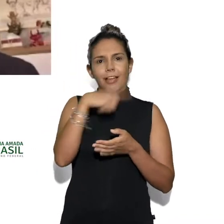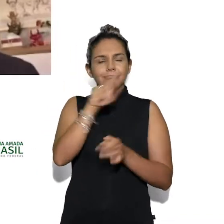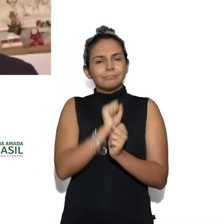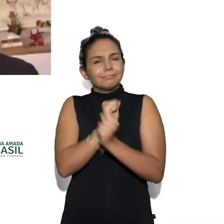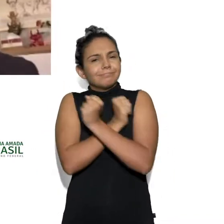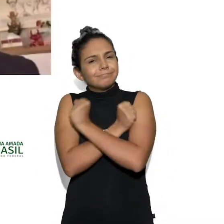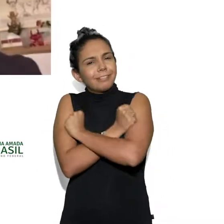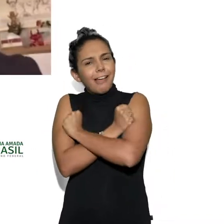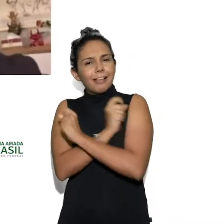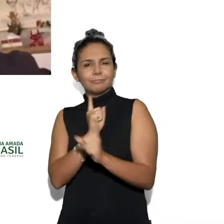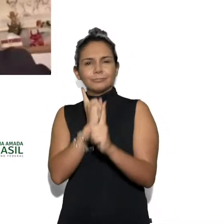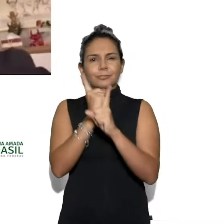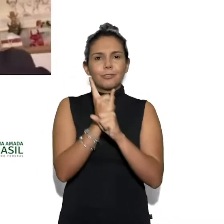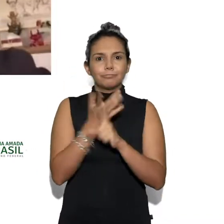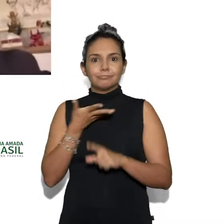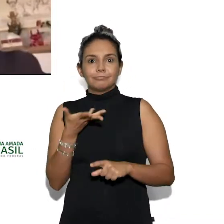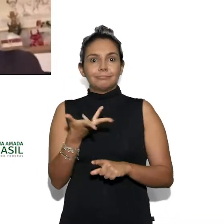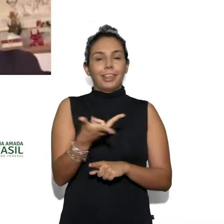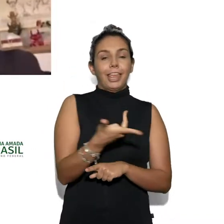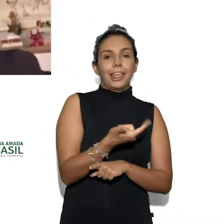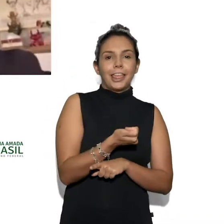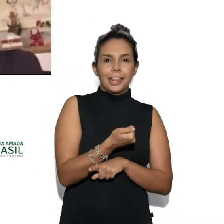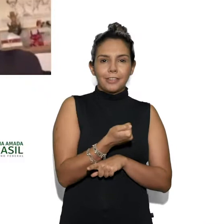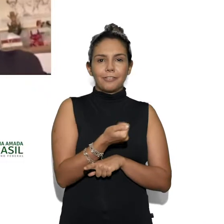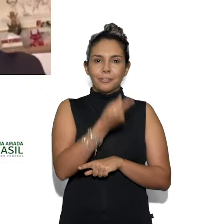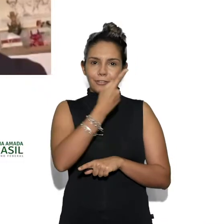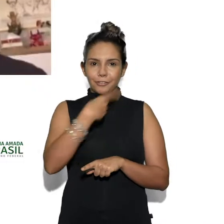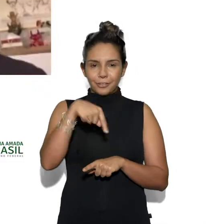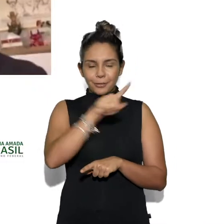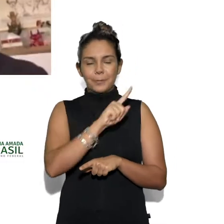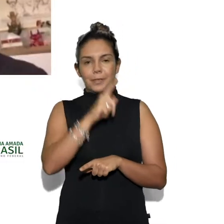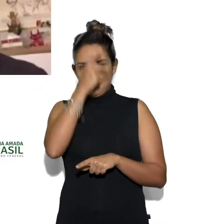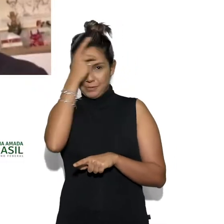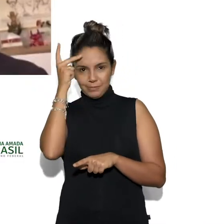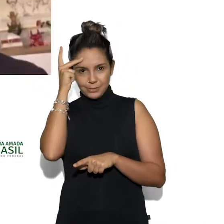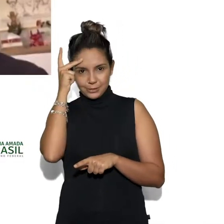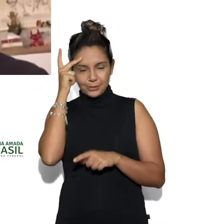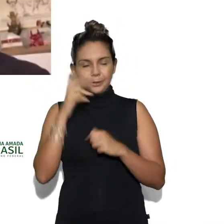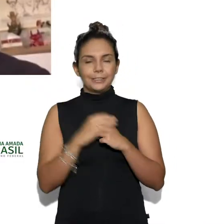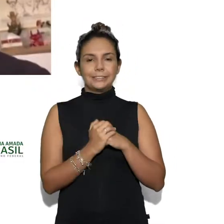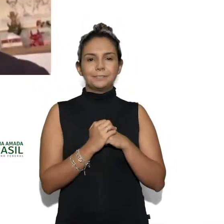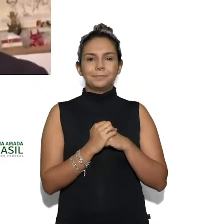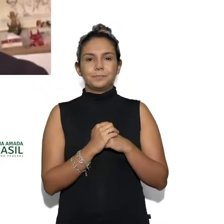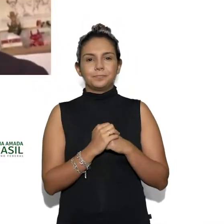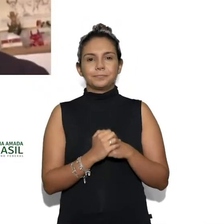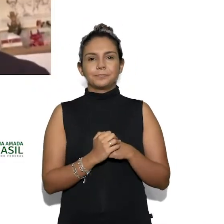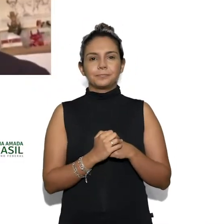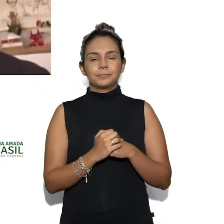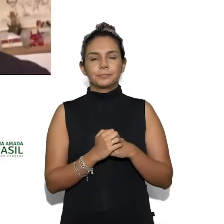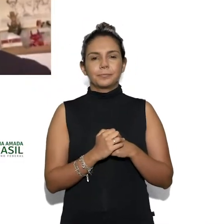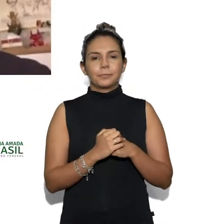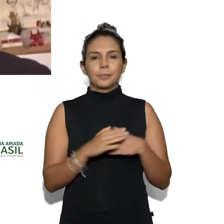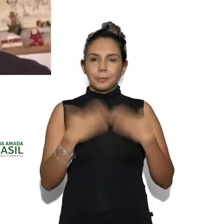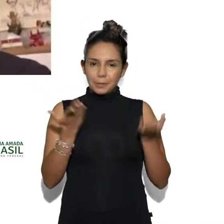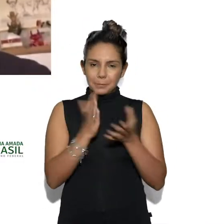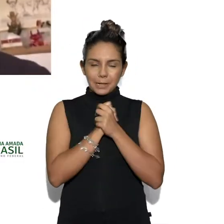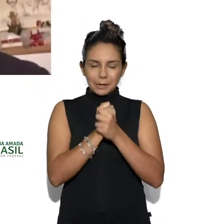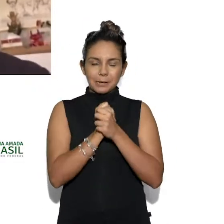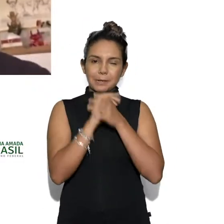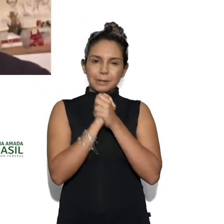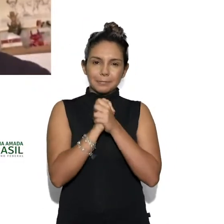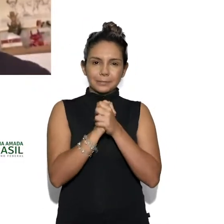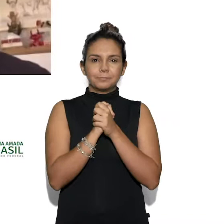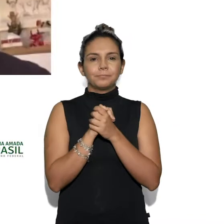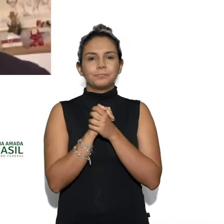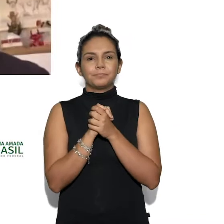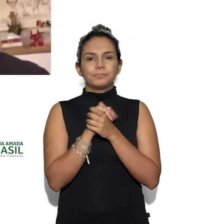abraços, desses encontros incríveis com essa constelação divina. Por isso, parabéns